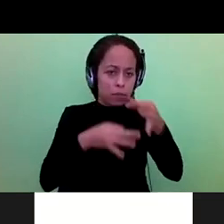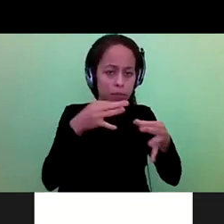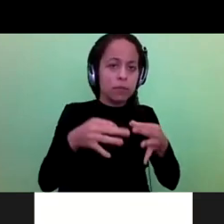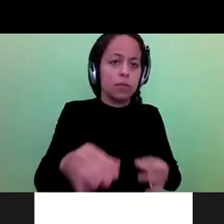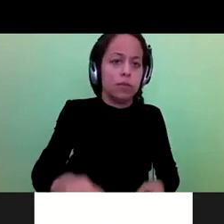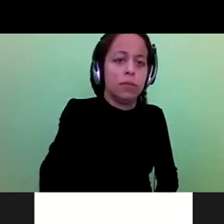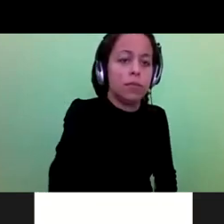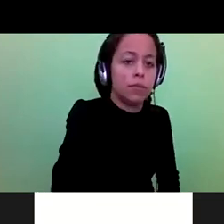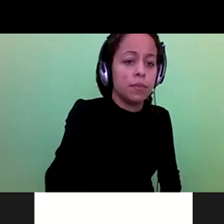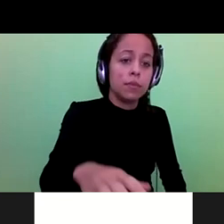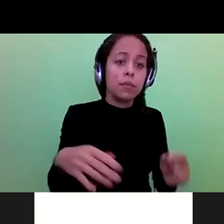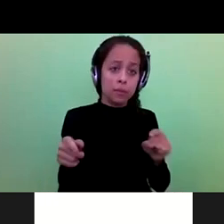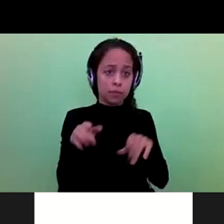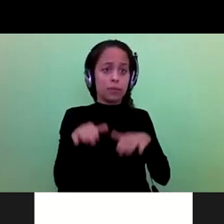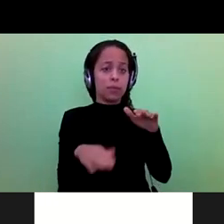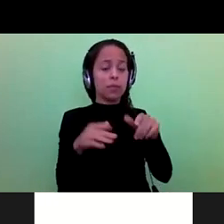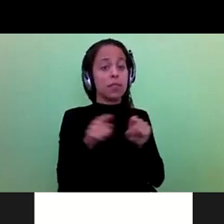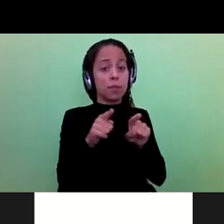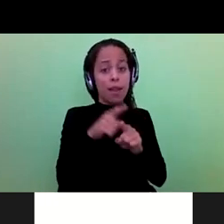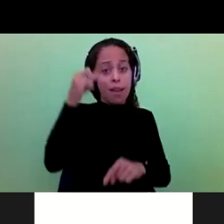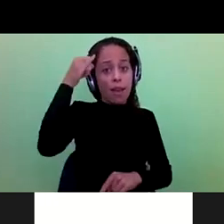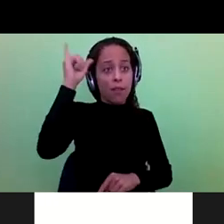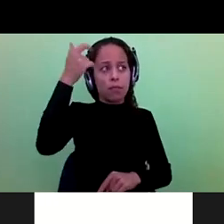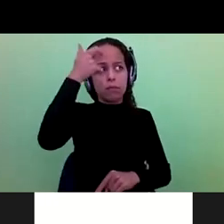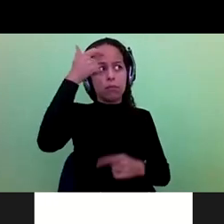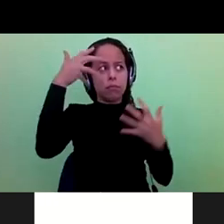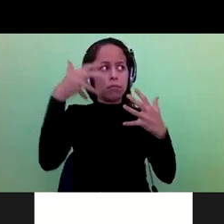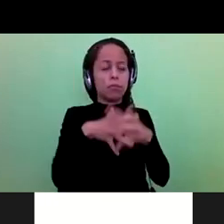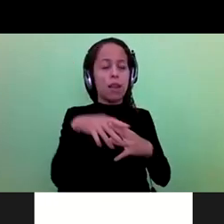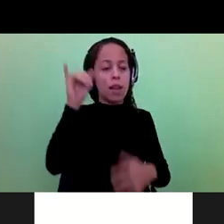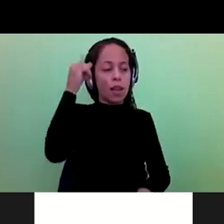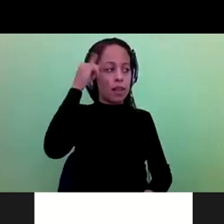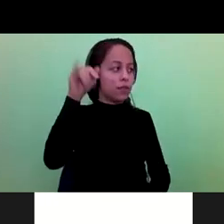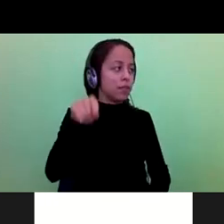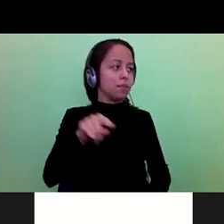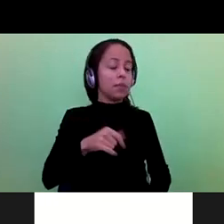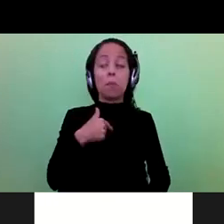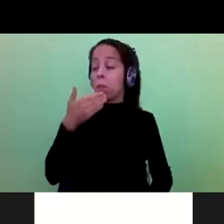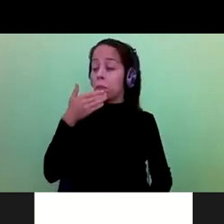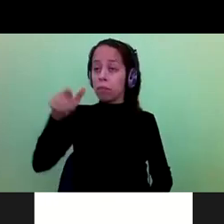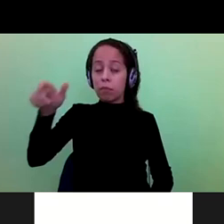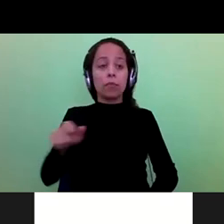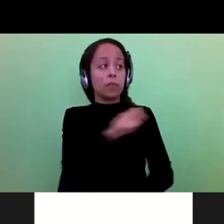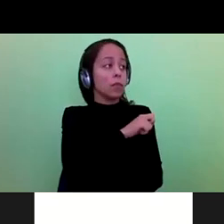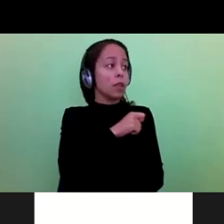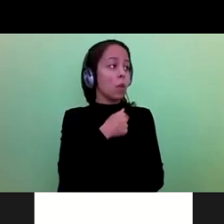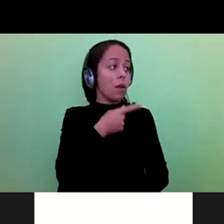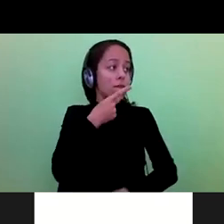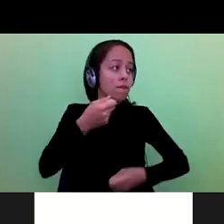E, às vezes, até para não perder o raciocínio, eu preciso pedir que ele espere eu terminar o meu raciocínio